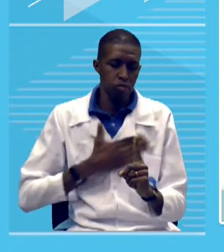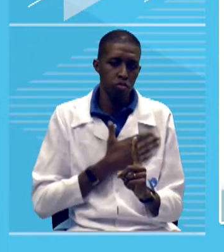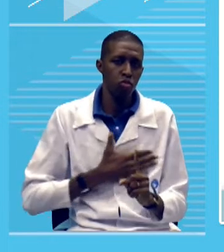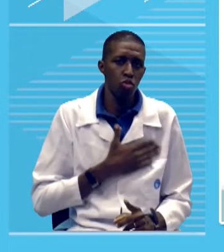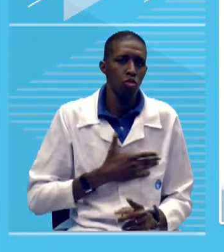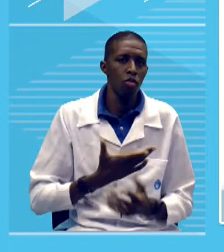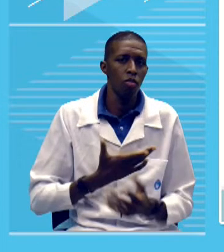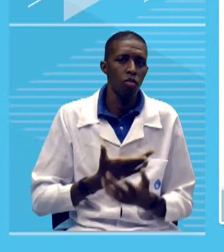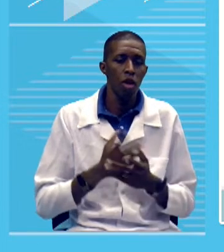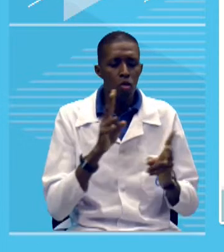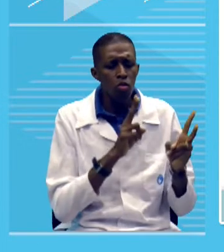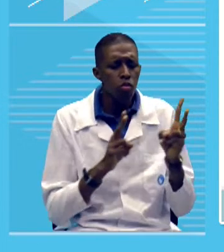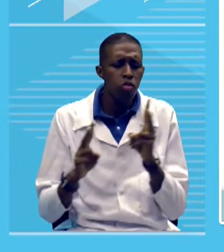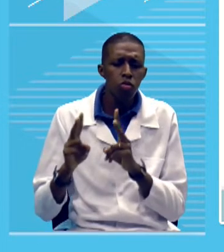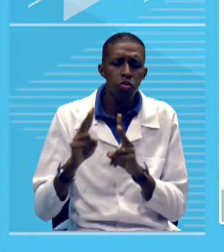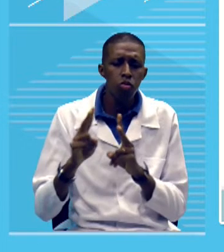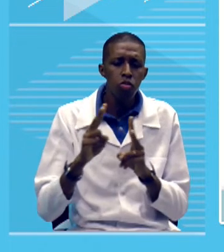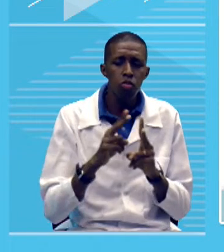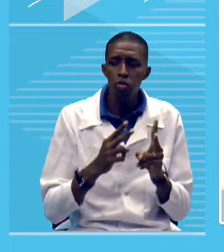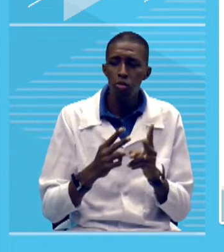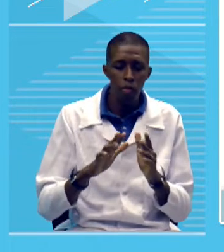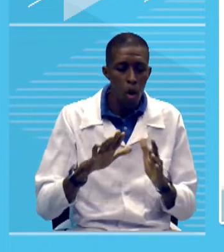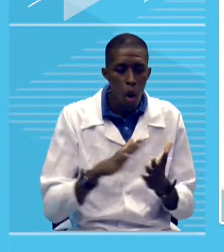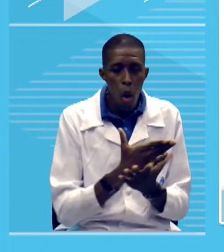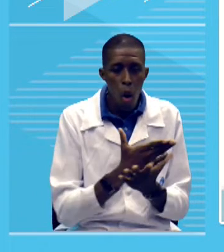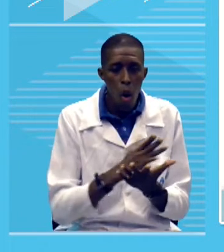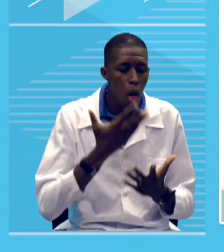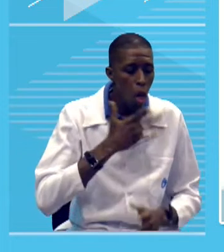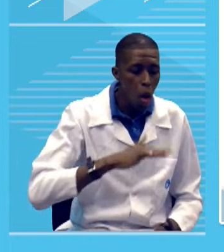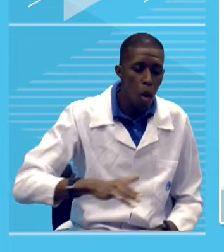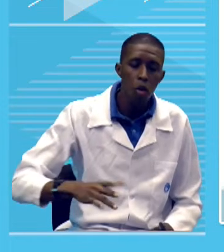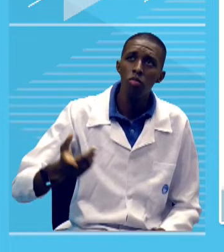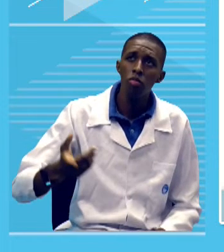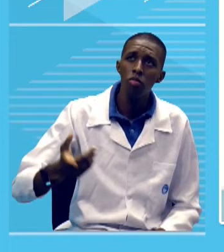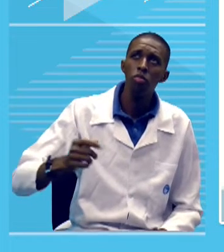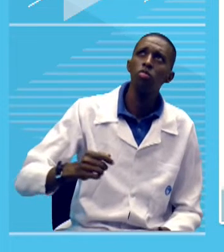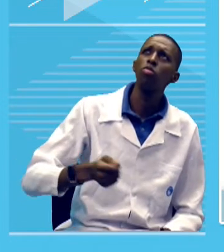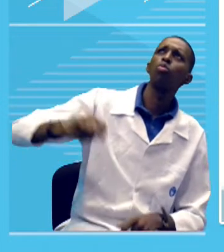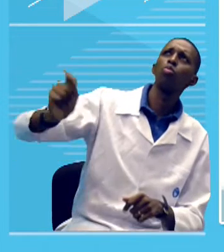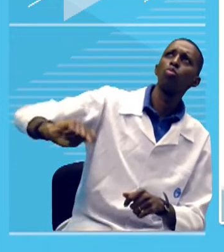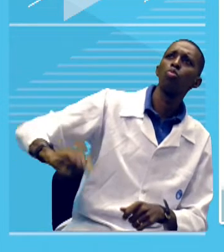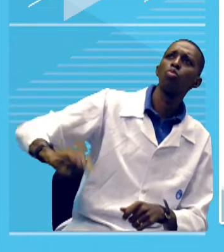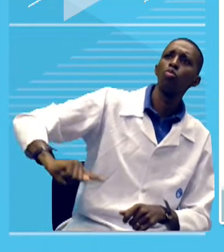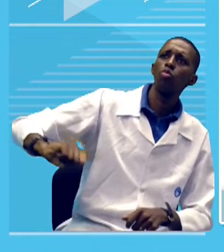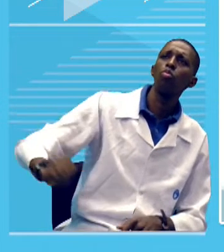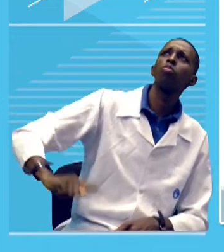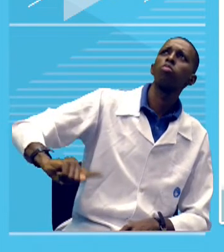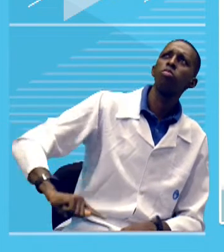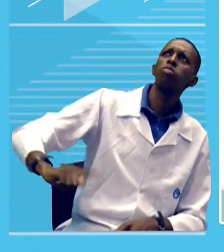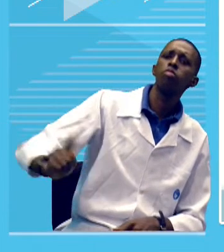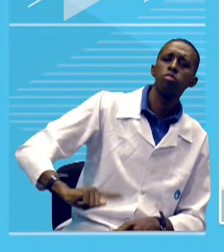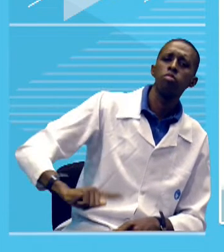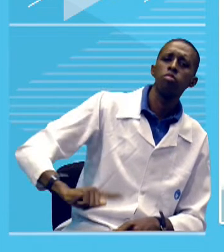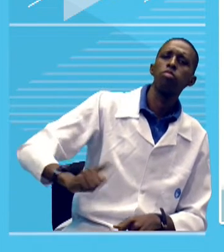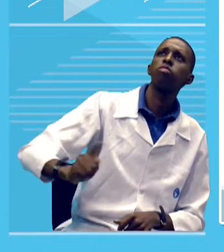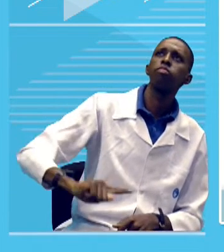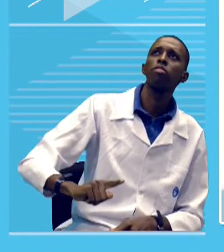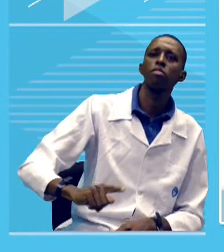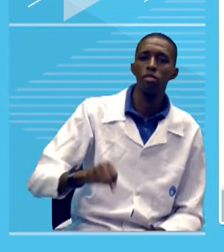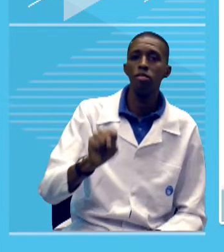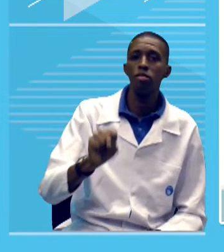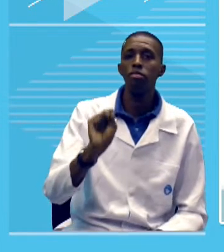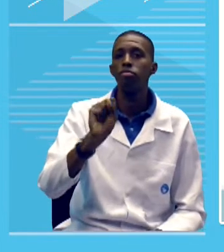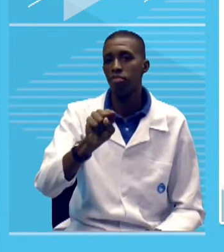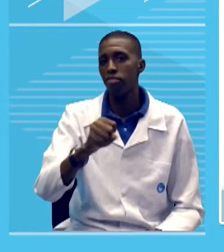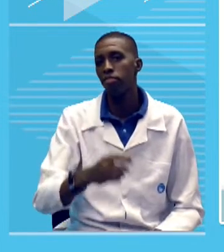hoje chega Setembro meu amigo ou o biquinho dessa tudo parar México a gás de pau quem